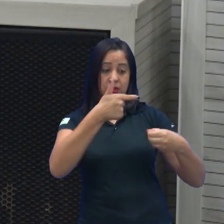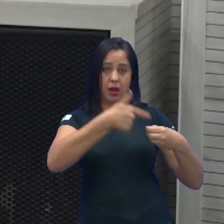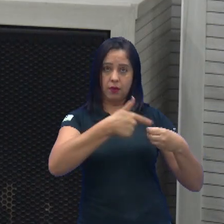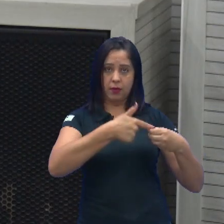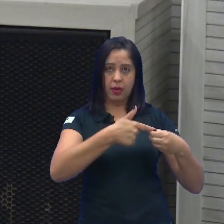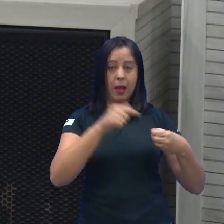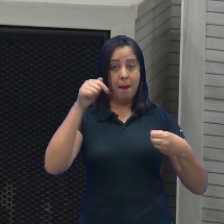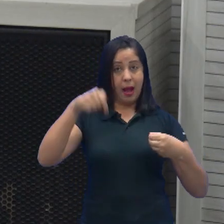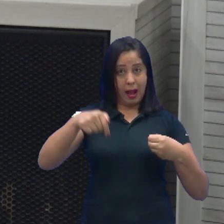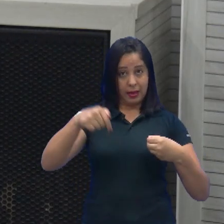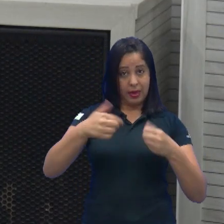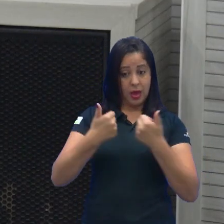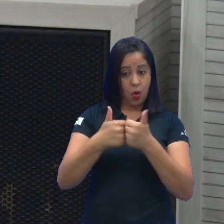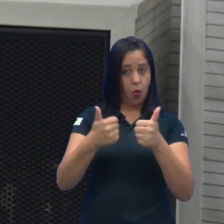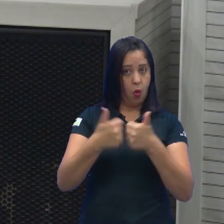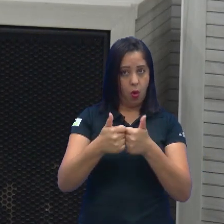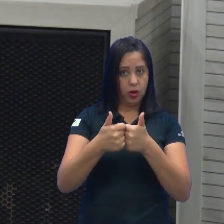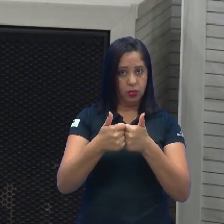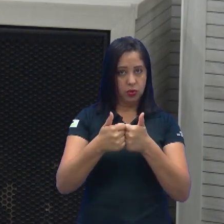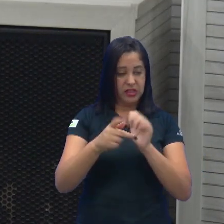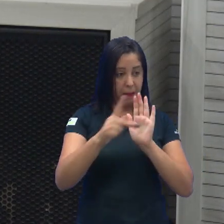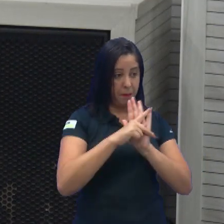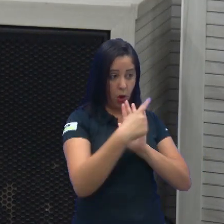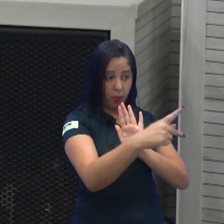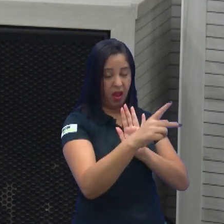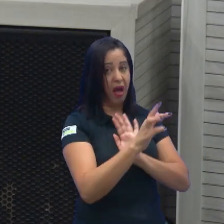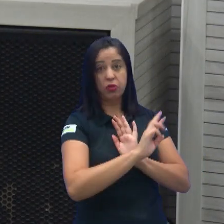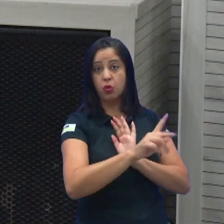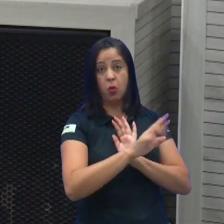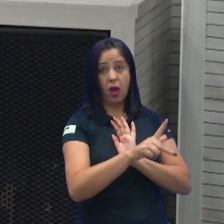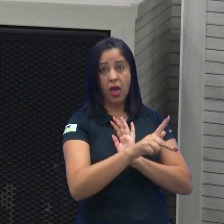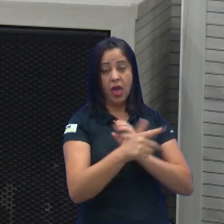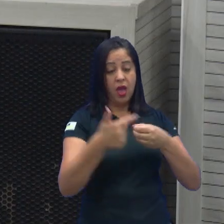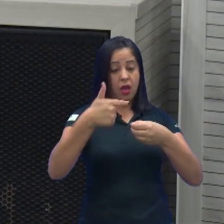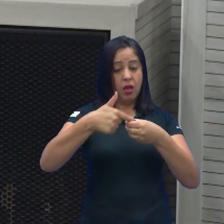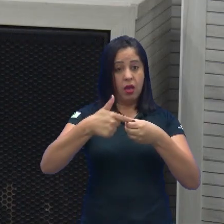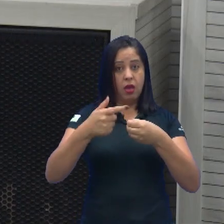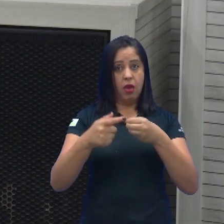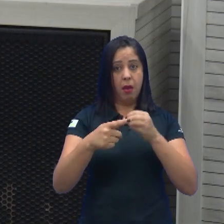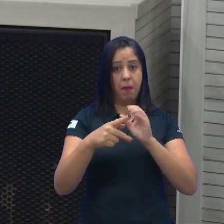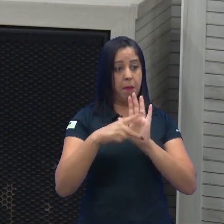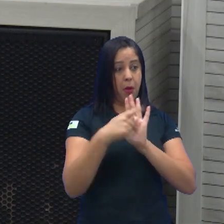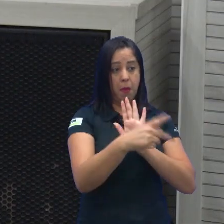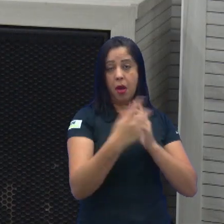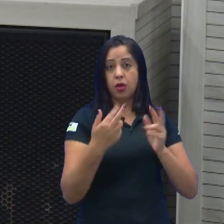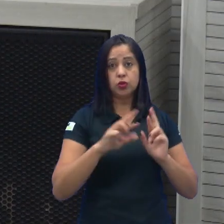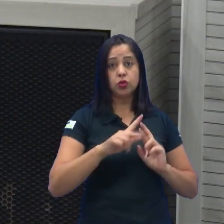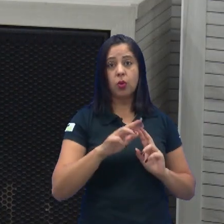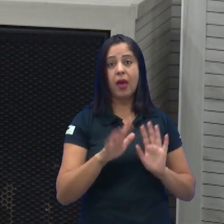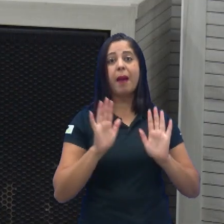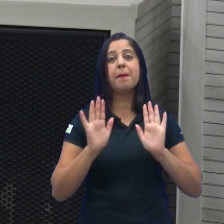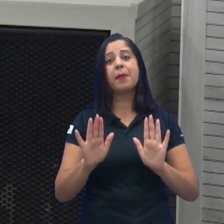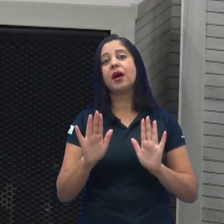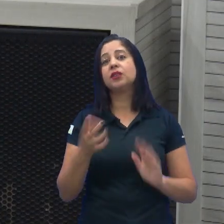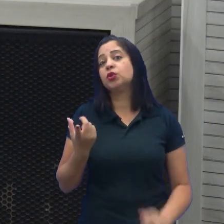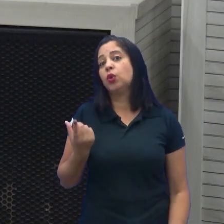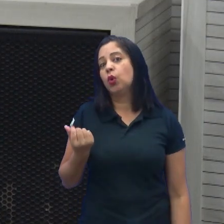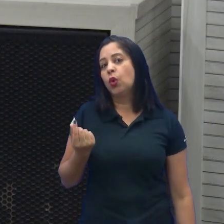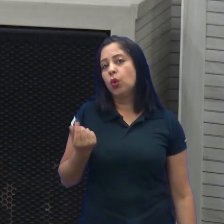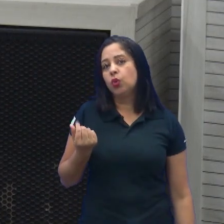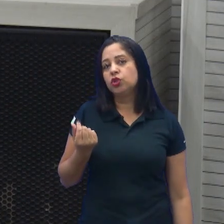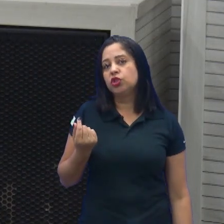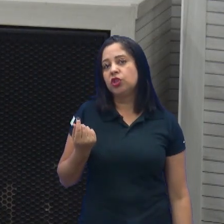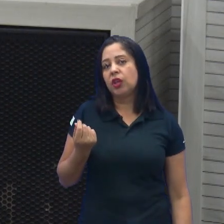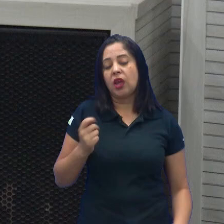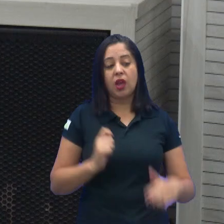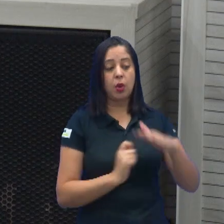de propriedade da empresa de ônibus e o abastecimento também não é feito pela empresa de ônibus. Mas a arrecadação da passagem está indo para quem?